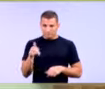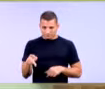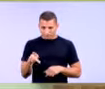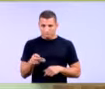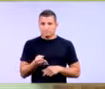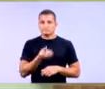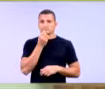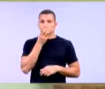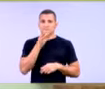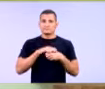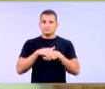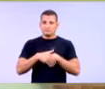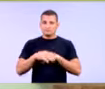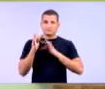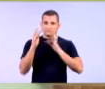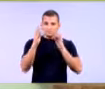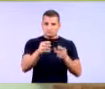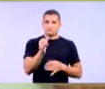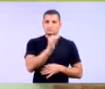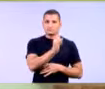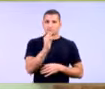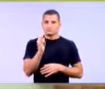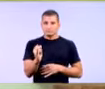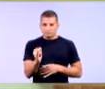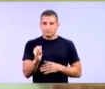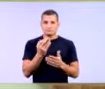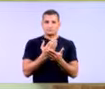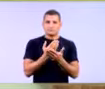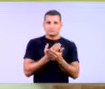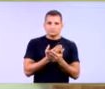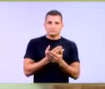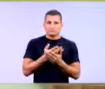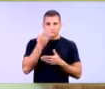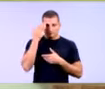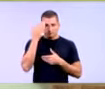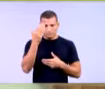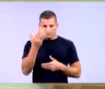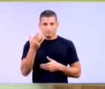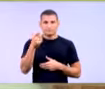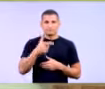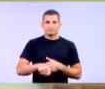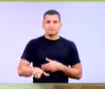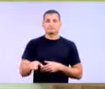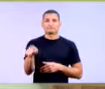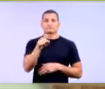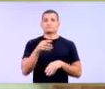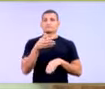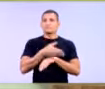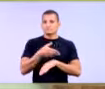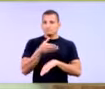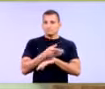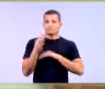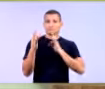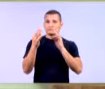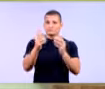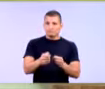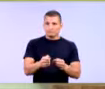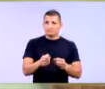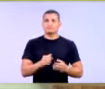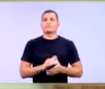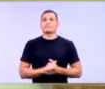Boa noite a todos os nossos tutores, estudantes. Agradecemos mais uma vez a participação de todos. E como